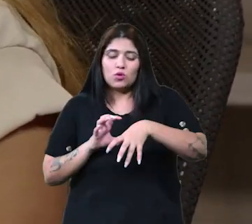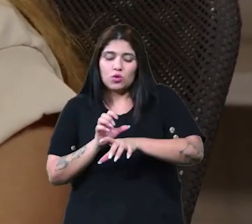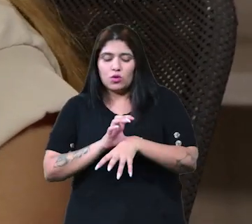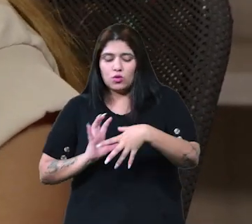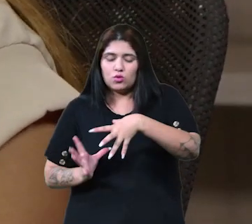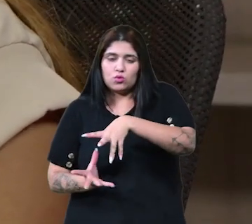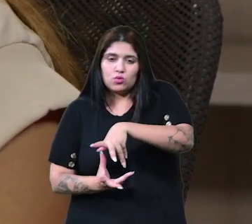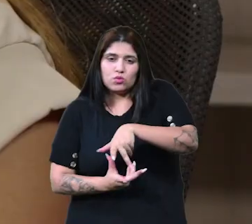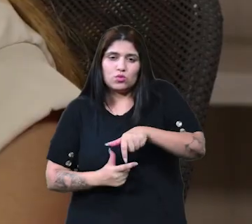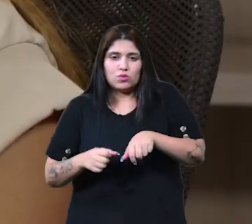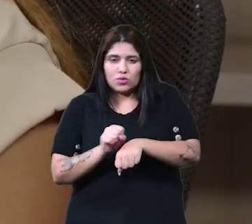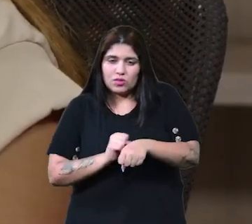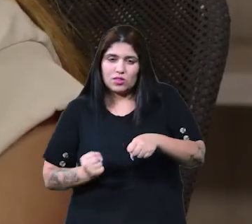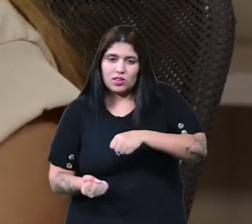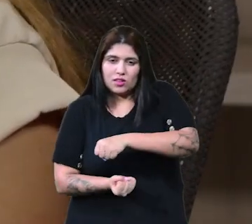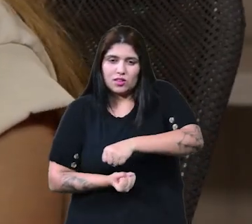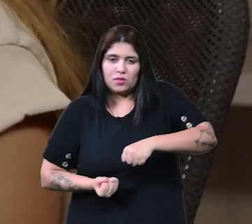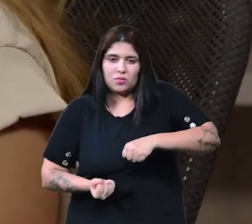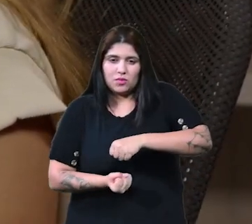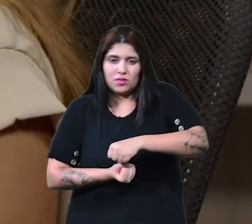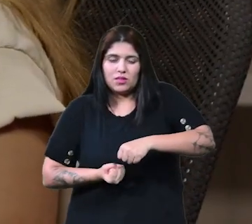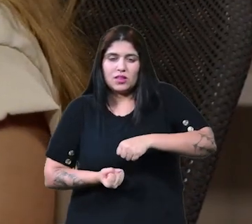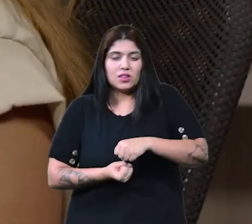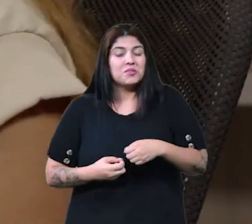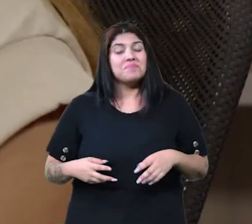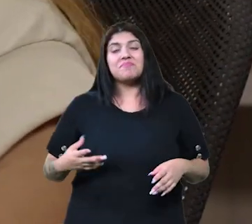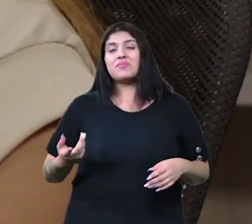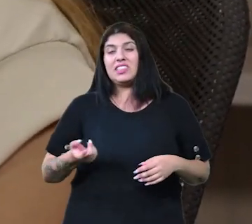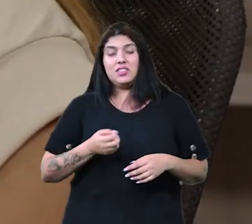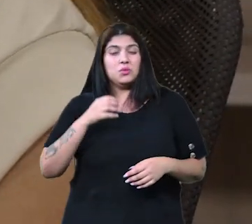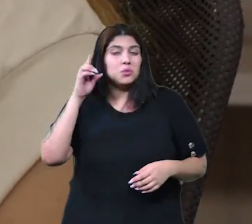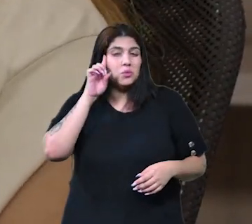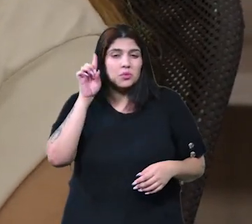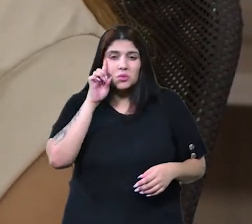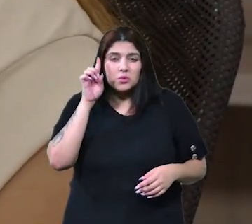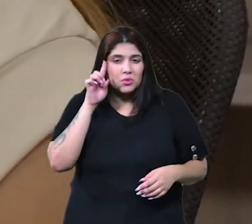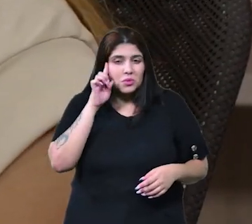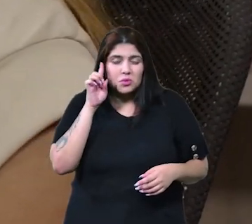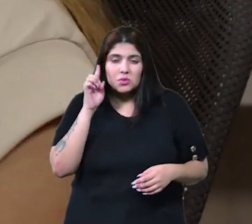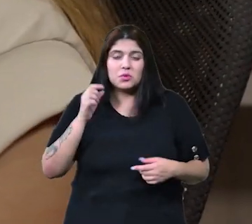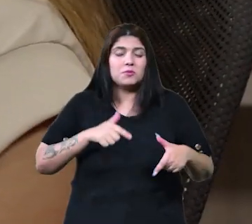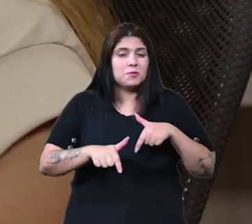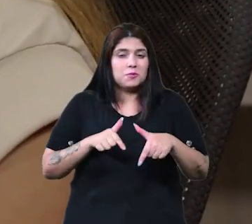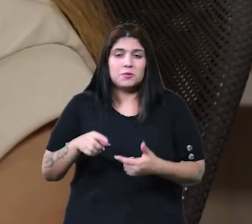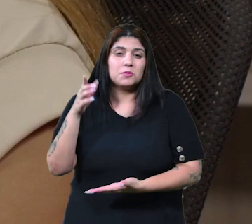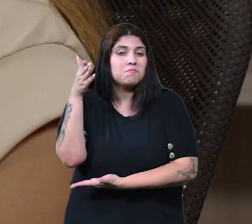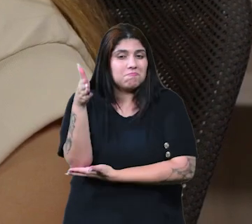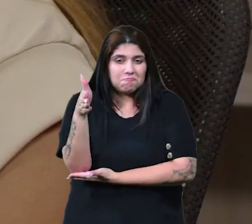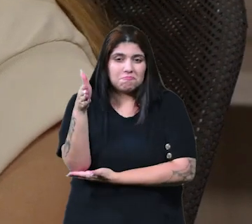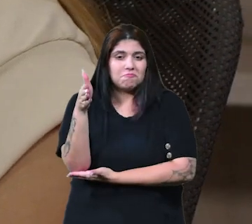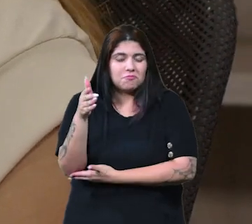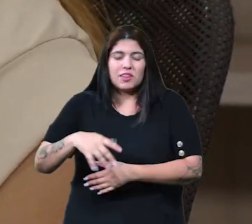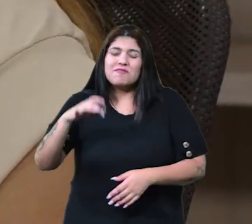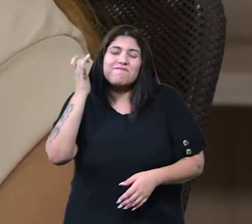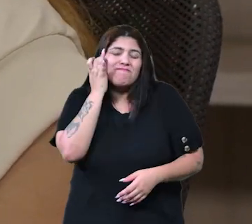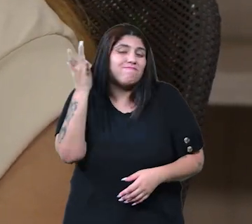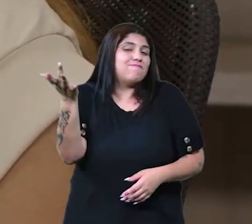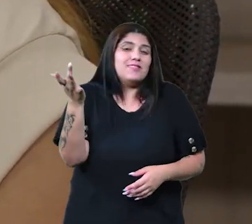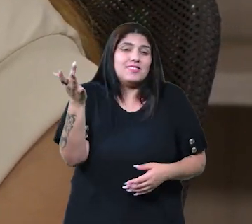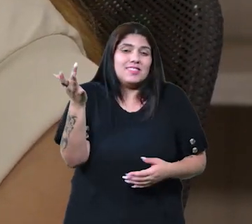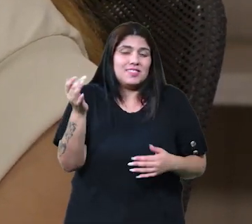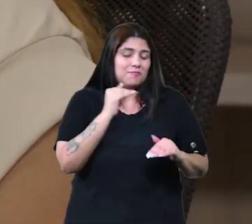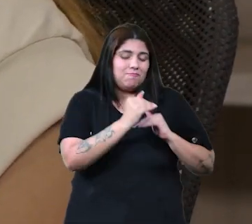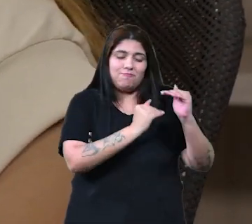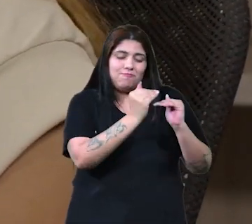você trabalha diariamente em um hotel e facilita muito para você entender algumas operações, alguns protocolos necessários no nosso dia a